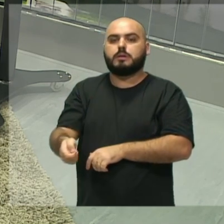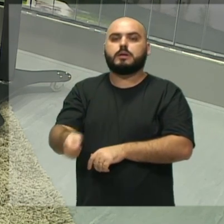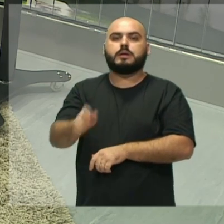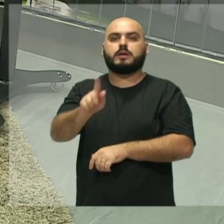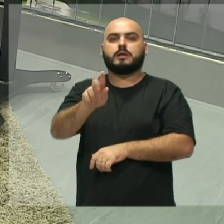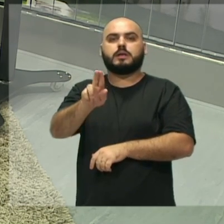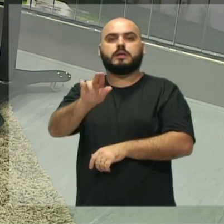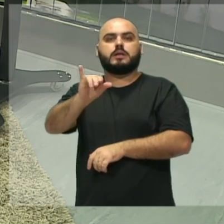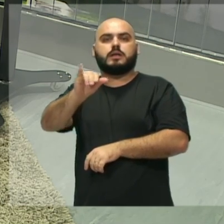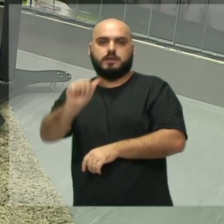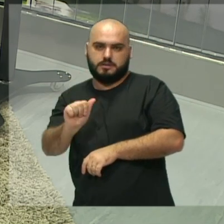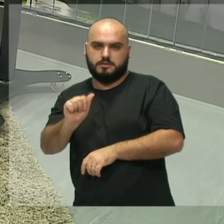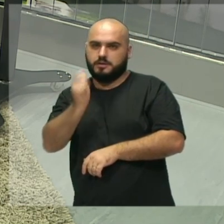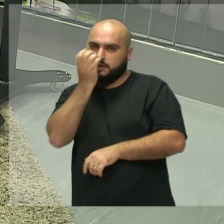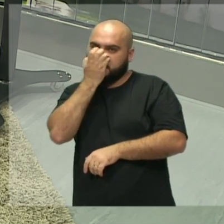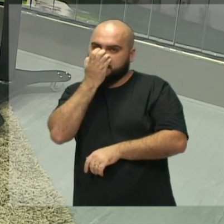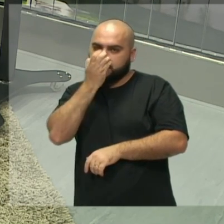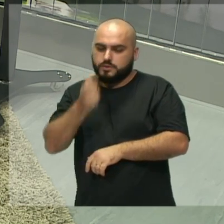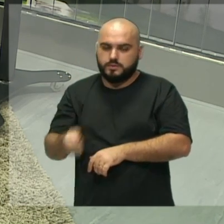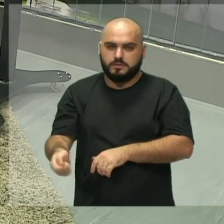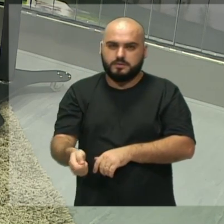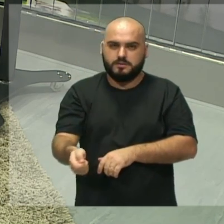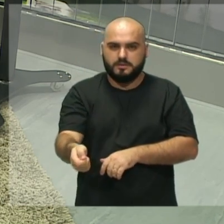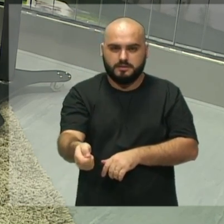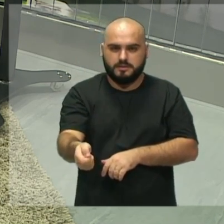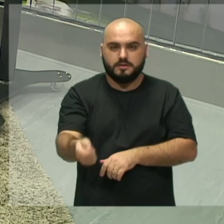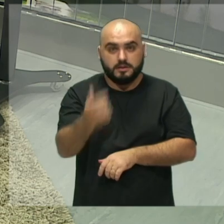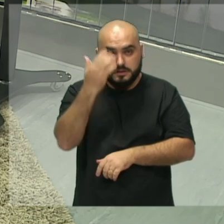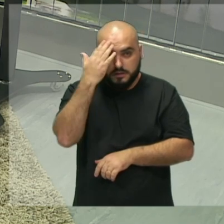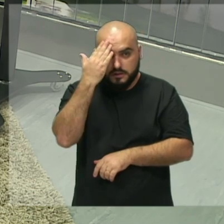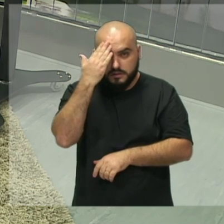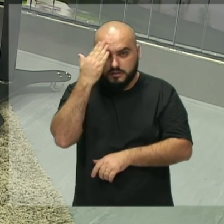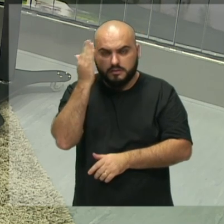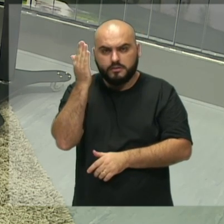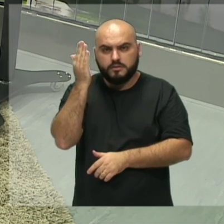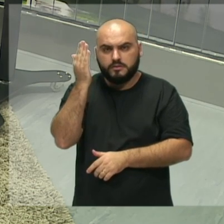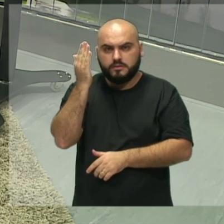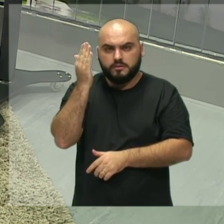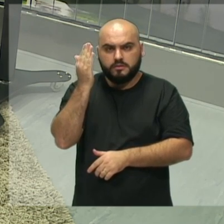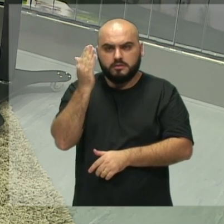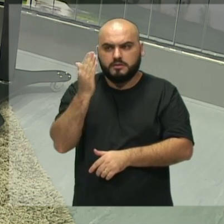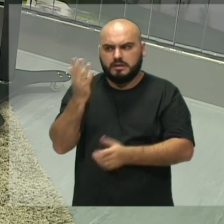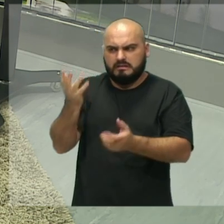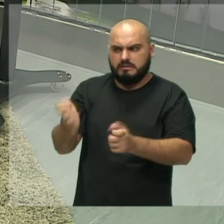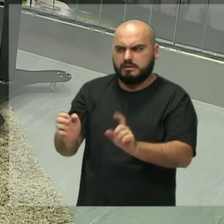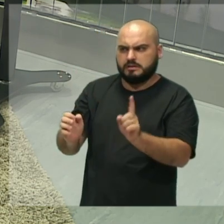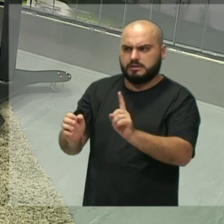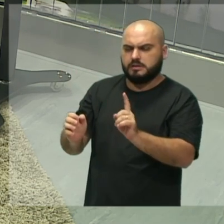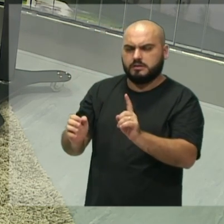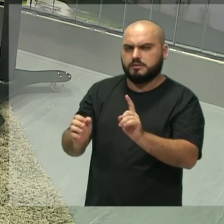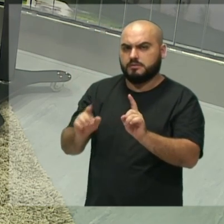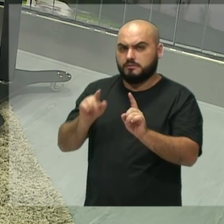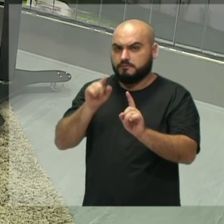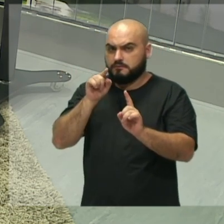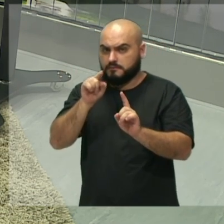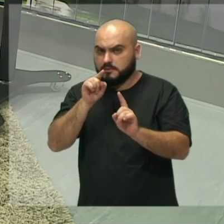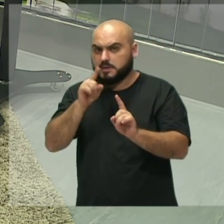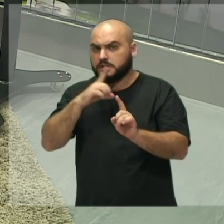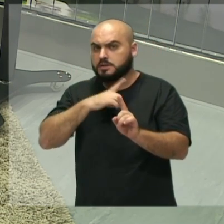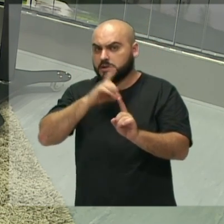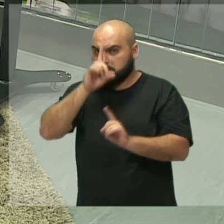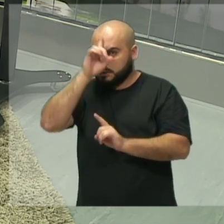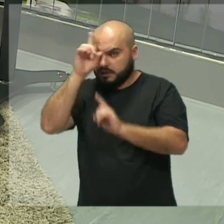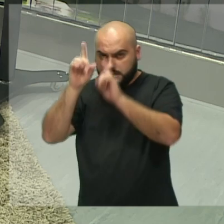um serviço com um cão-guia. O senhor pretende regulamentar isso para que isso não